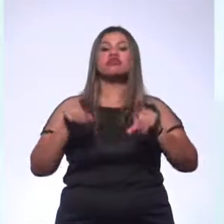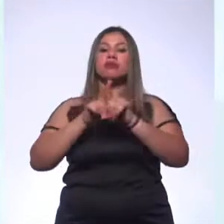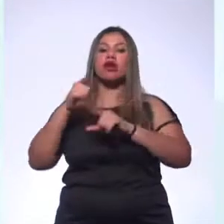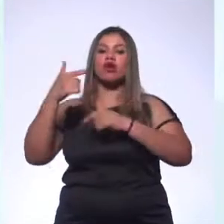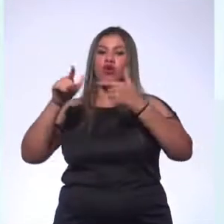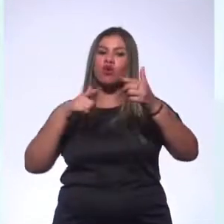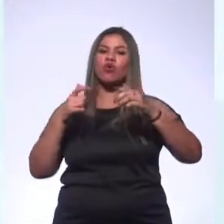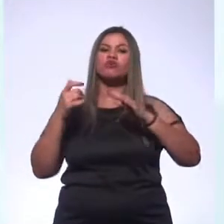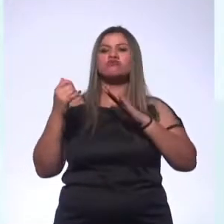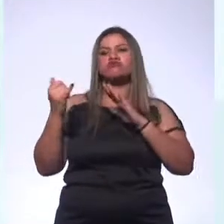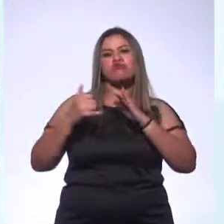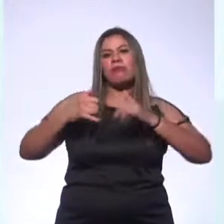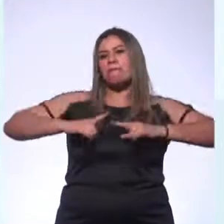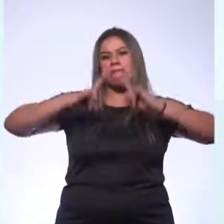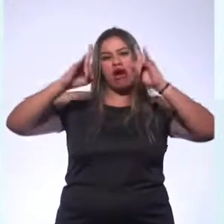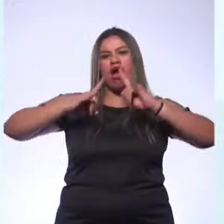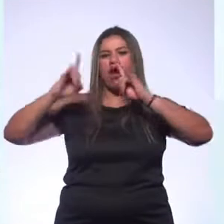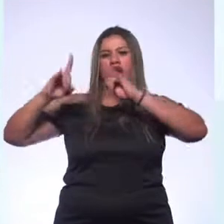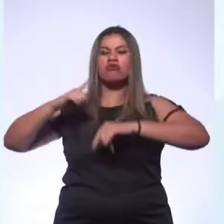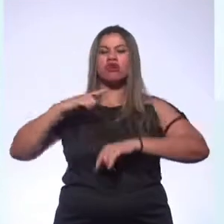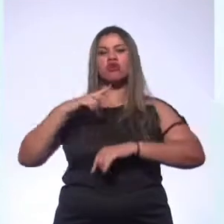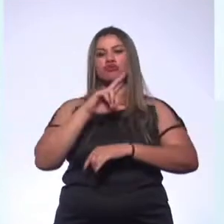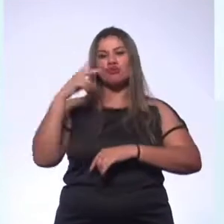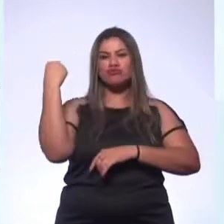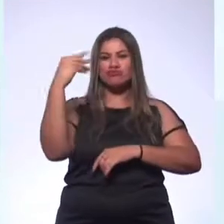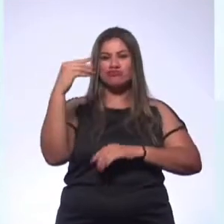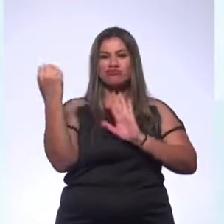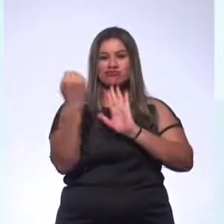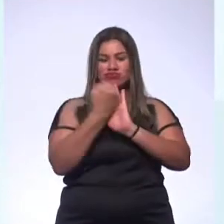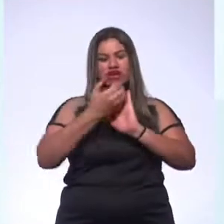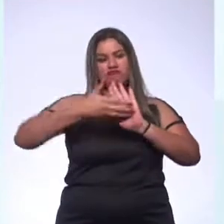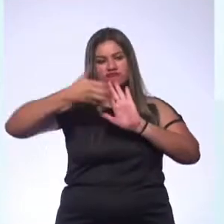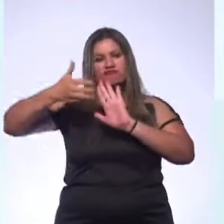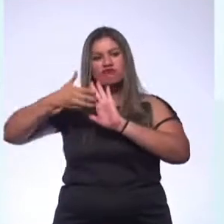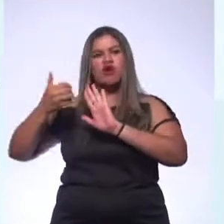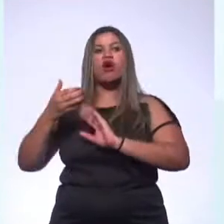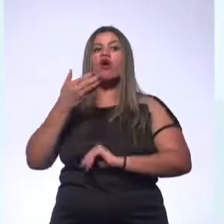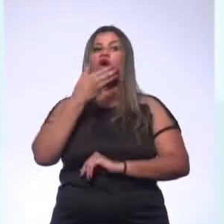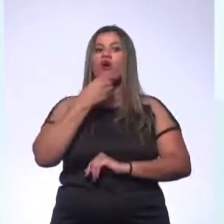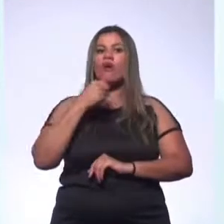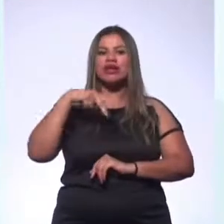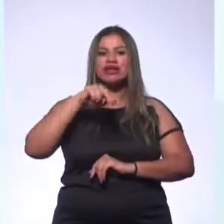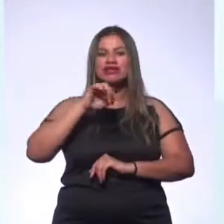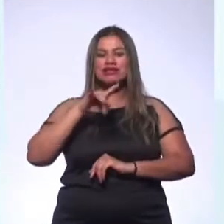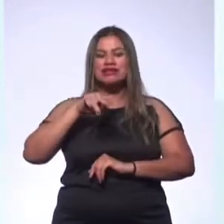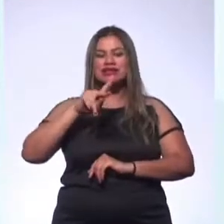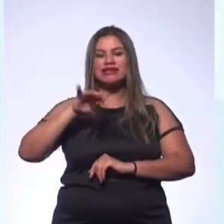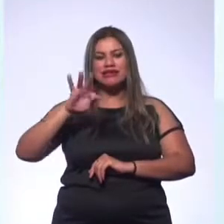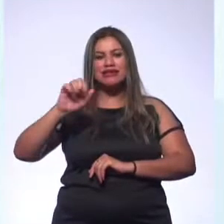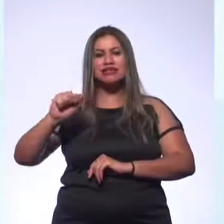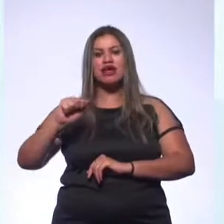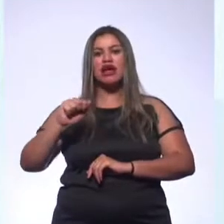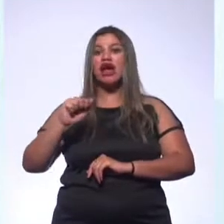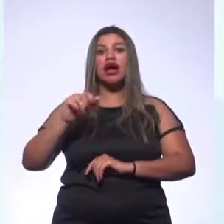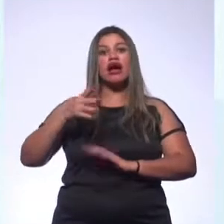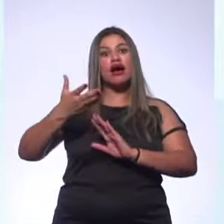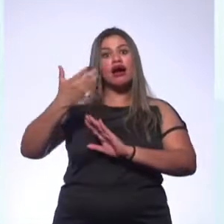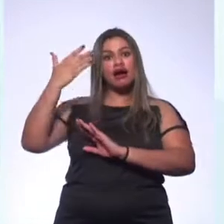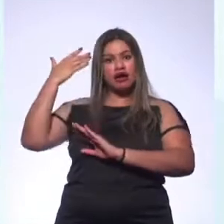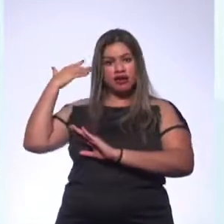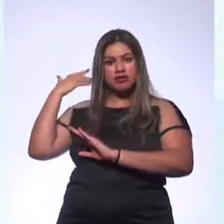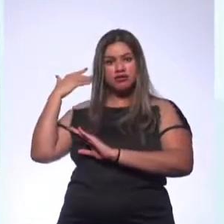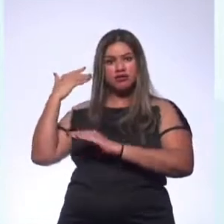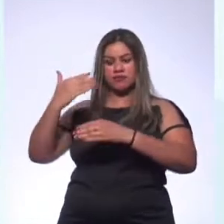de Stalin em sua homenagem. Então, com o governo do Nikita Khrushchev, todo aquele ideal, né,